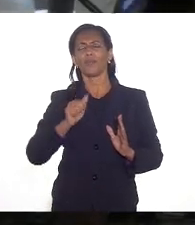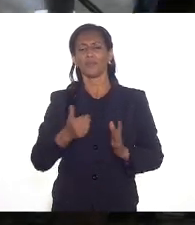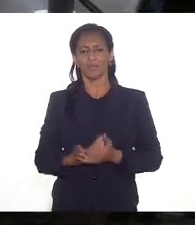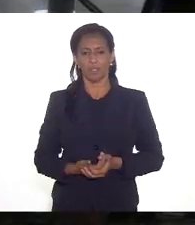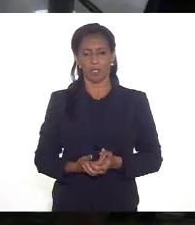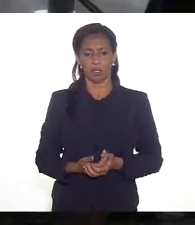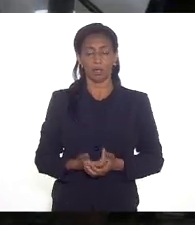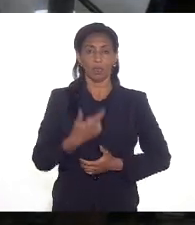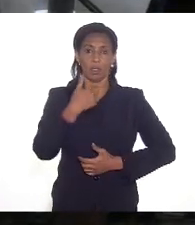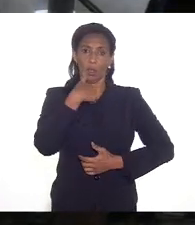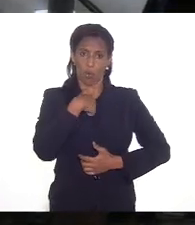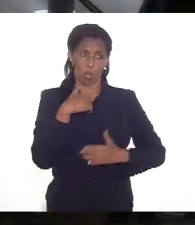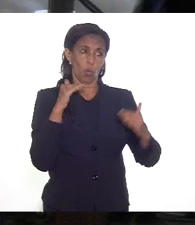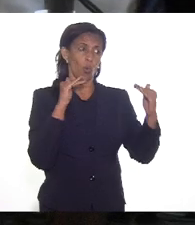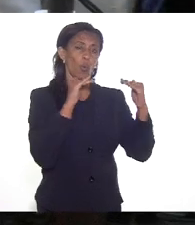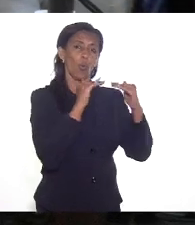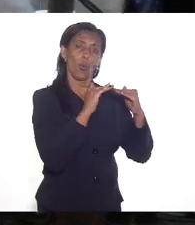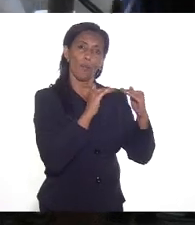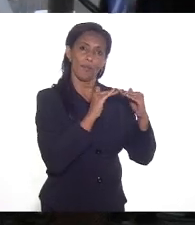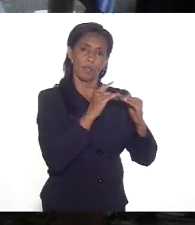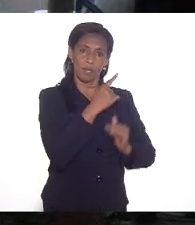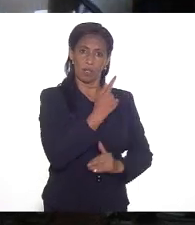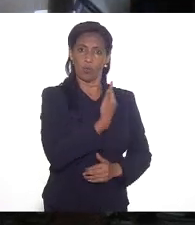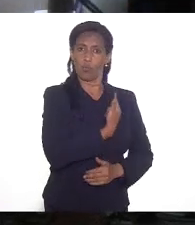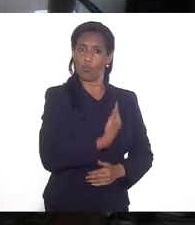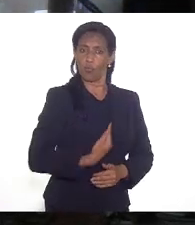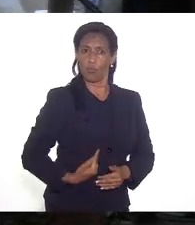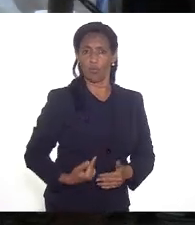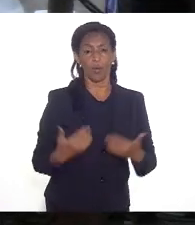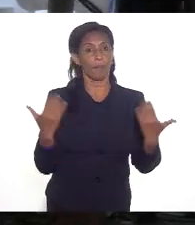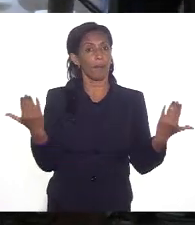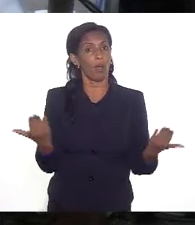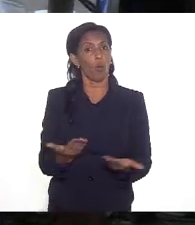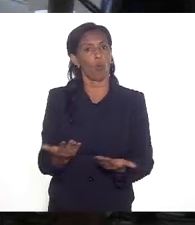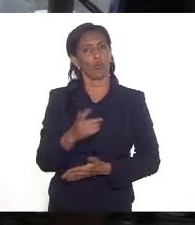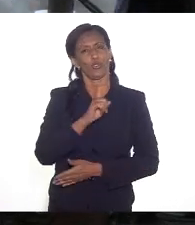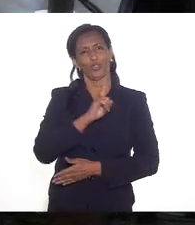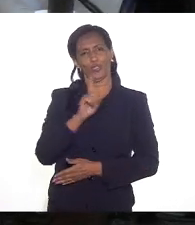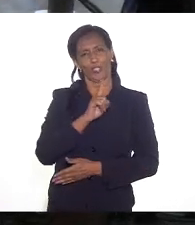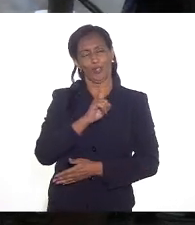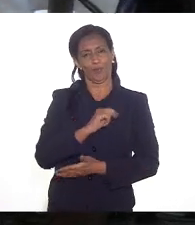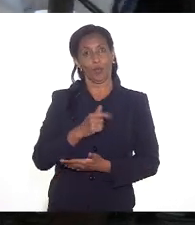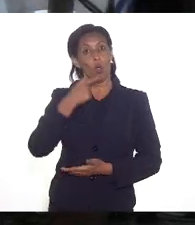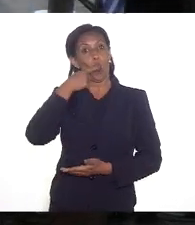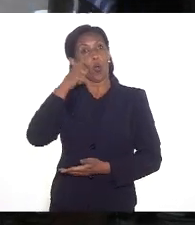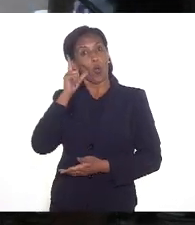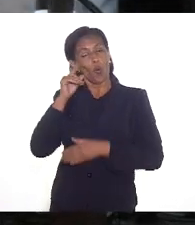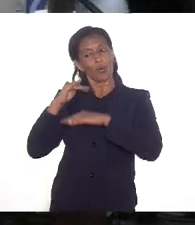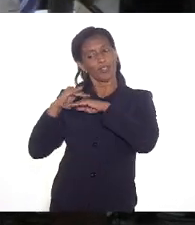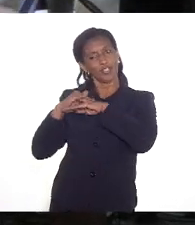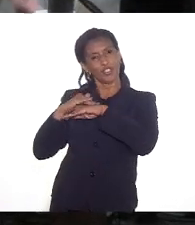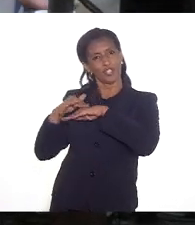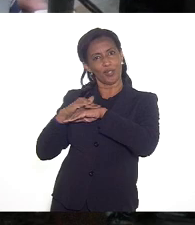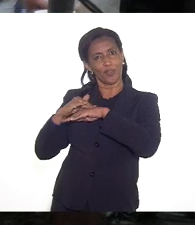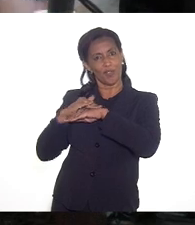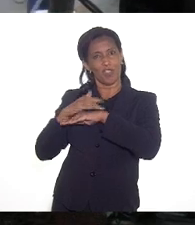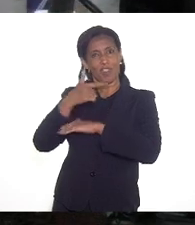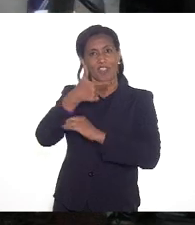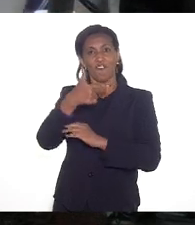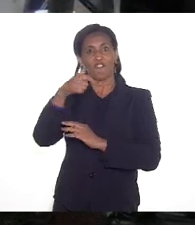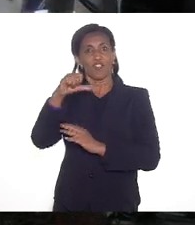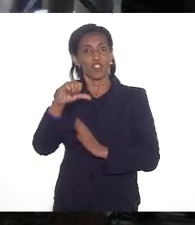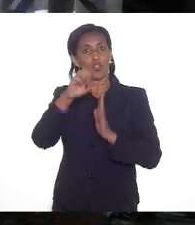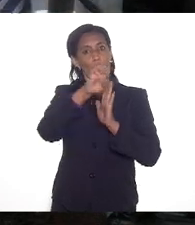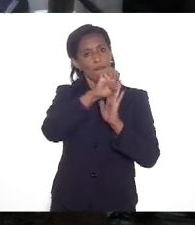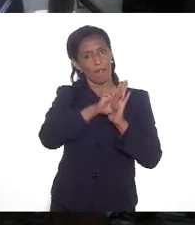tinha combinado com o governo de não trazê-lo para pauta de hoje nós ontem falamos recebeu 29 amêndoas e